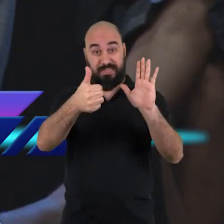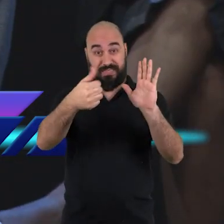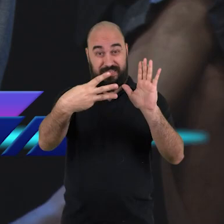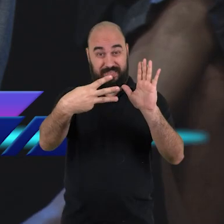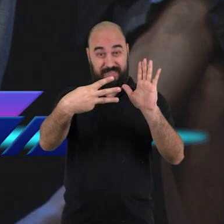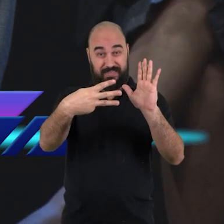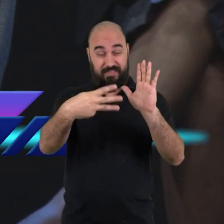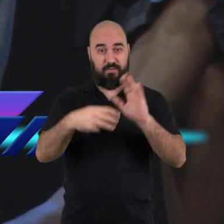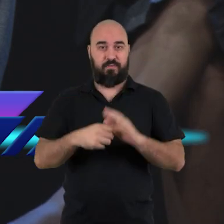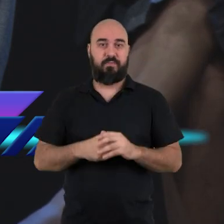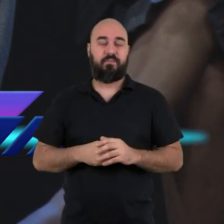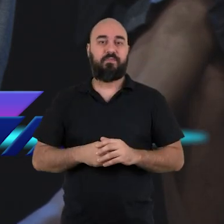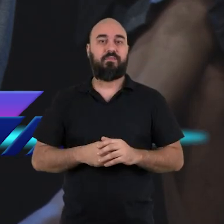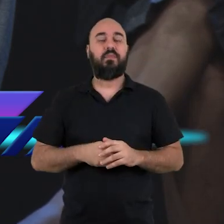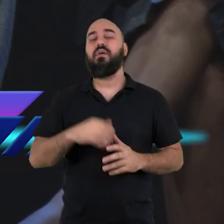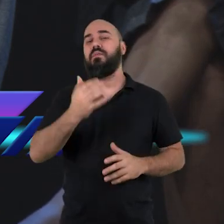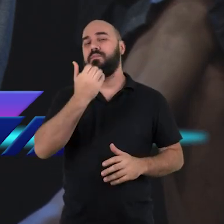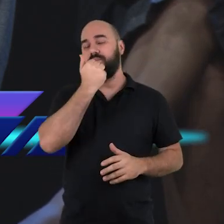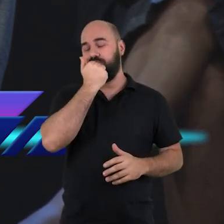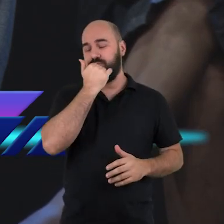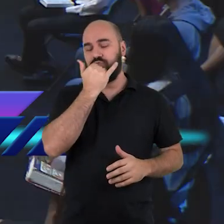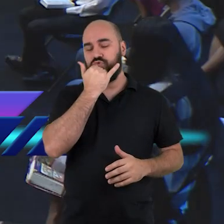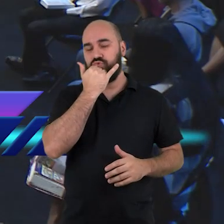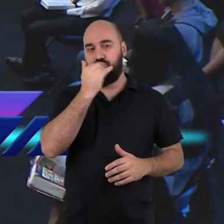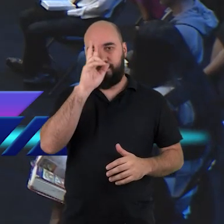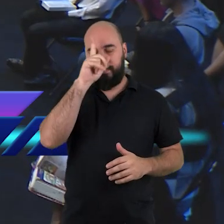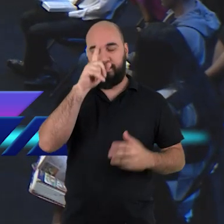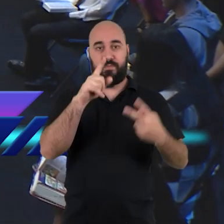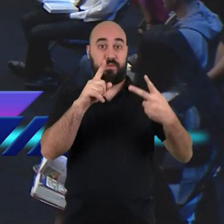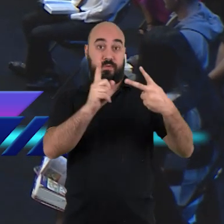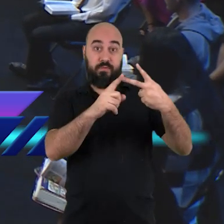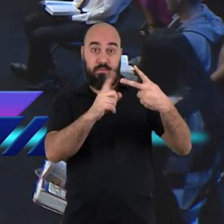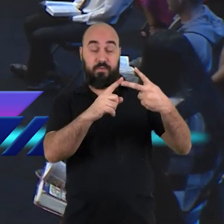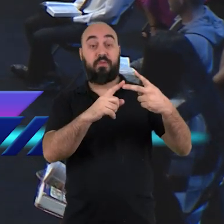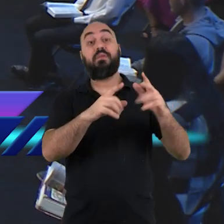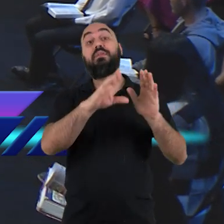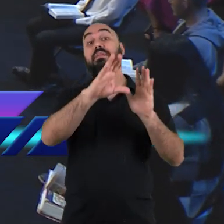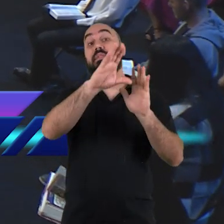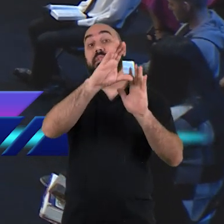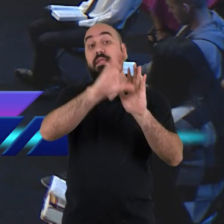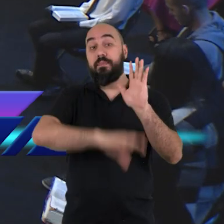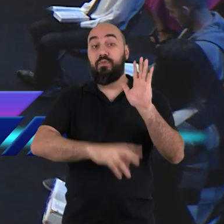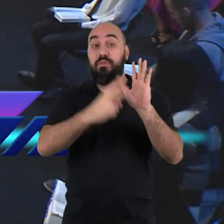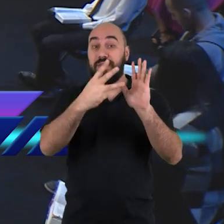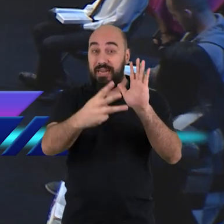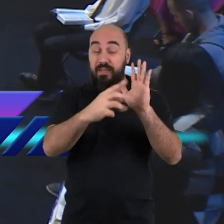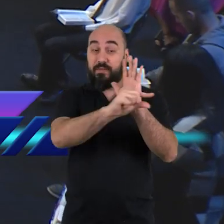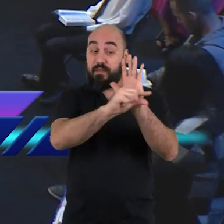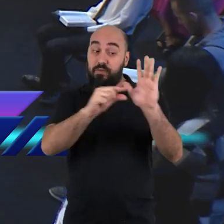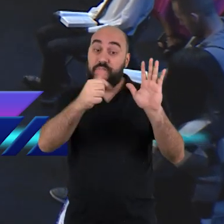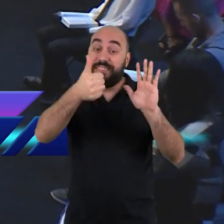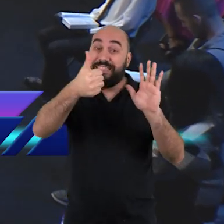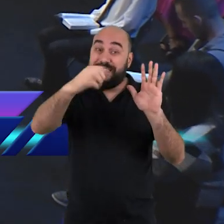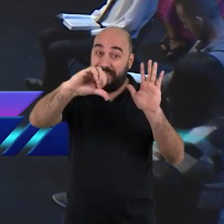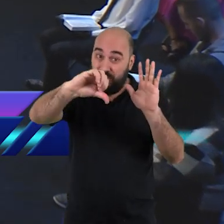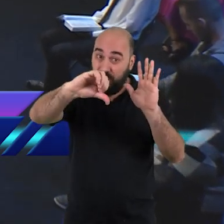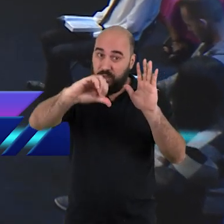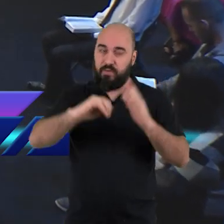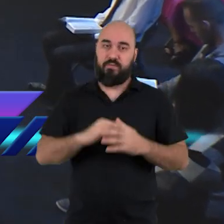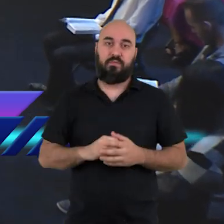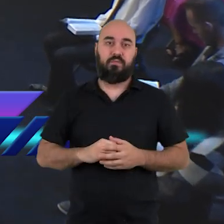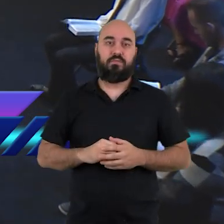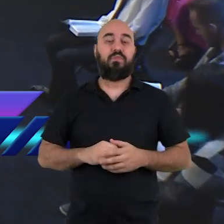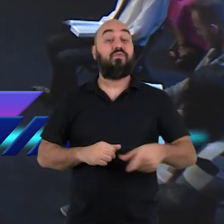Eu falei Atos capítulo 3, versículo 13, mas na verdade é 3:19. Vamos ao verso 19, diz assim: arrependei-vos,